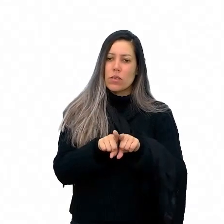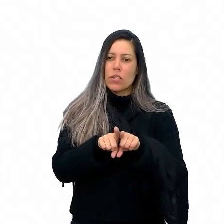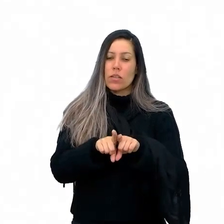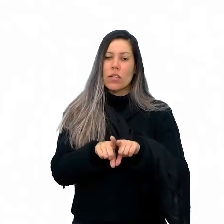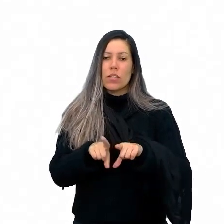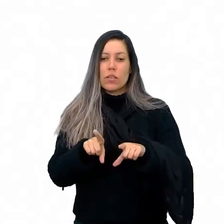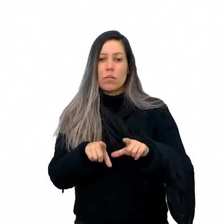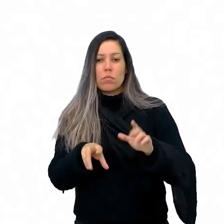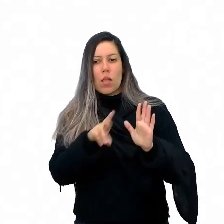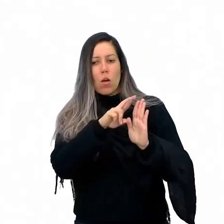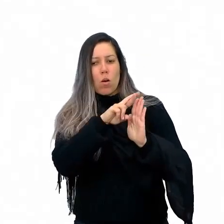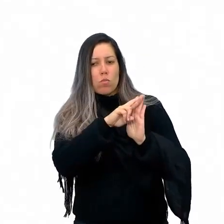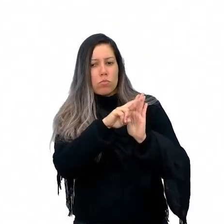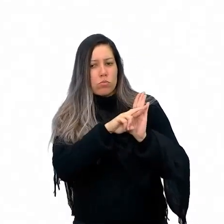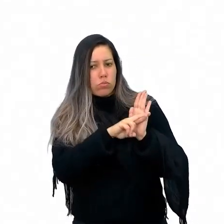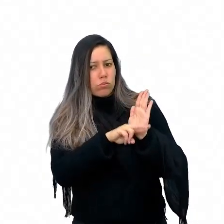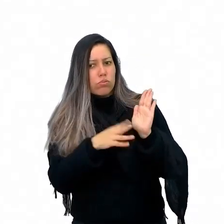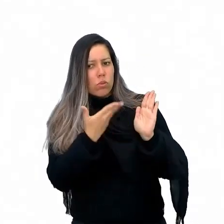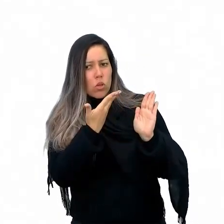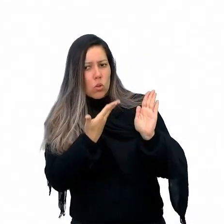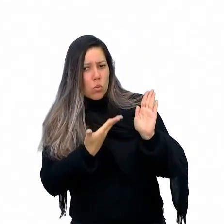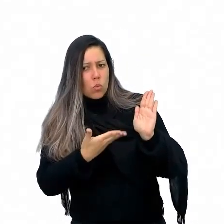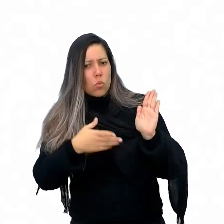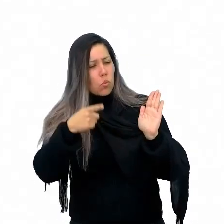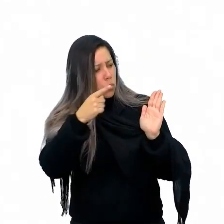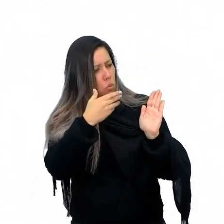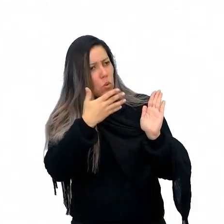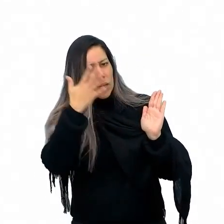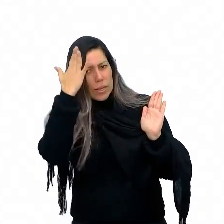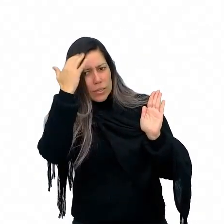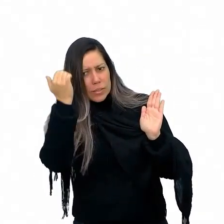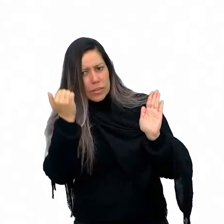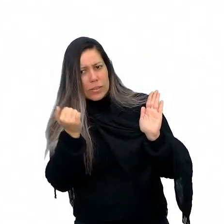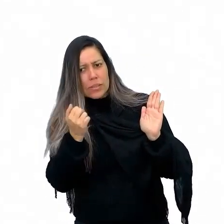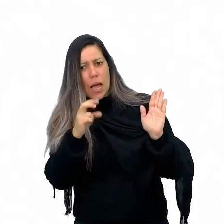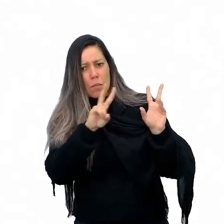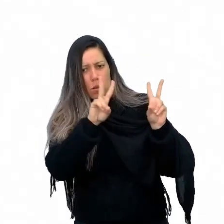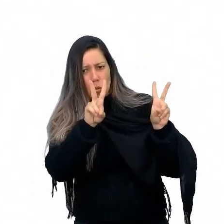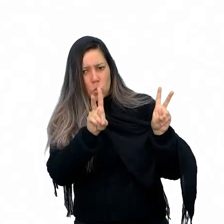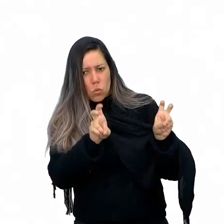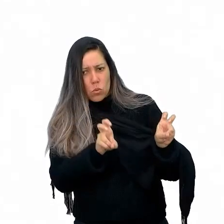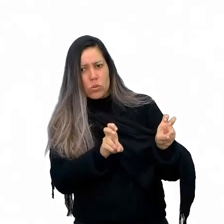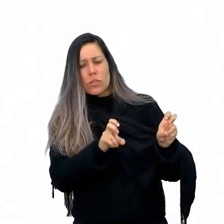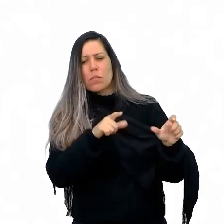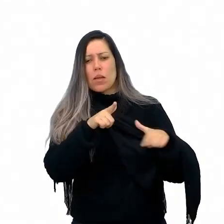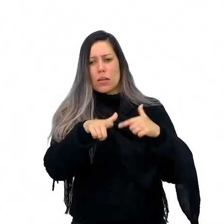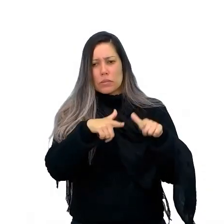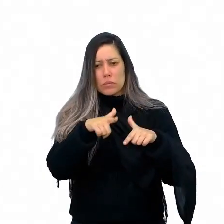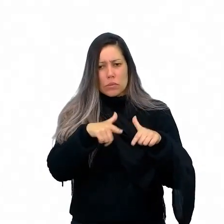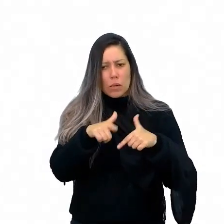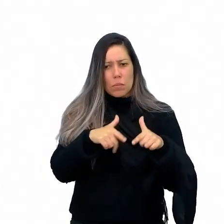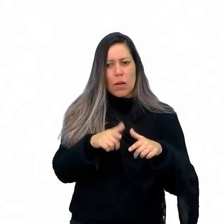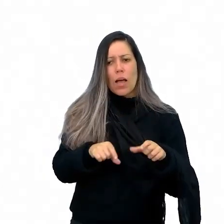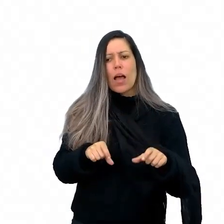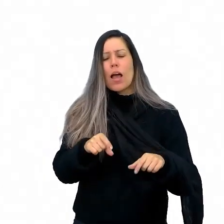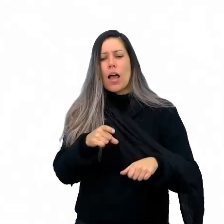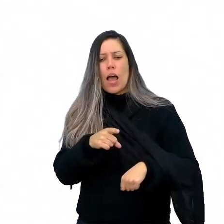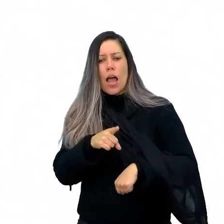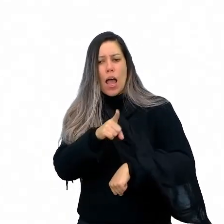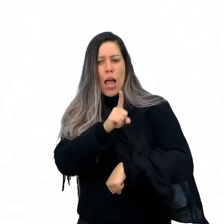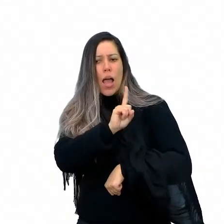então você tem aí o conhecimento comum e especializado do conteúdo, isso foi trabalhado tanto na etapa quanto na